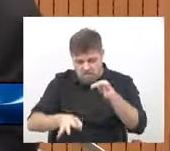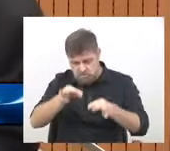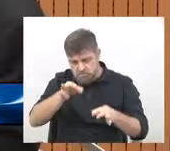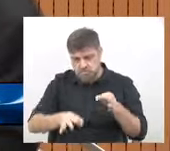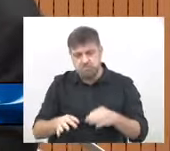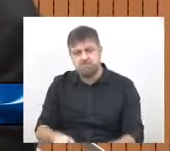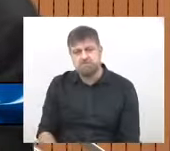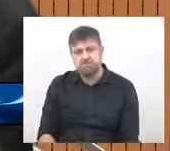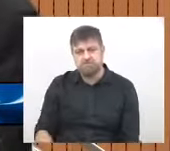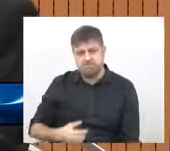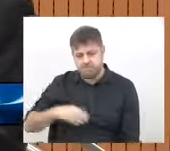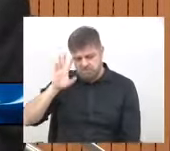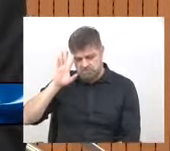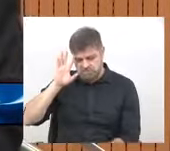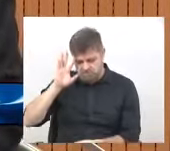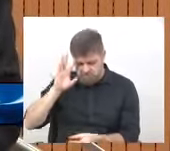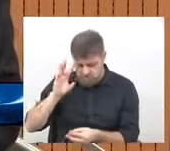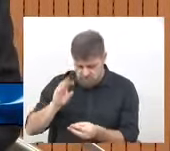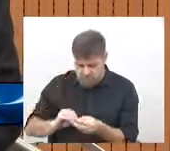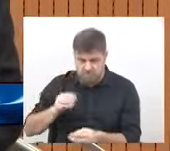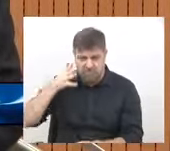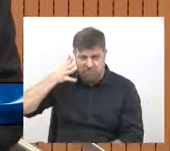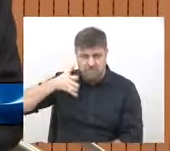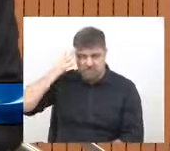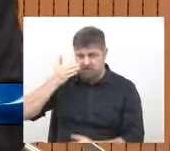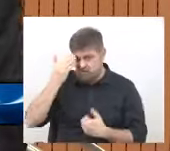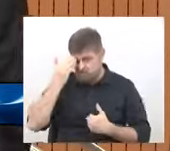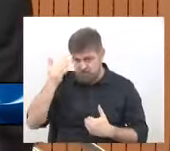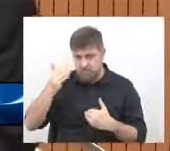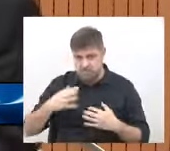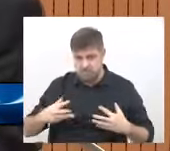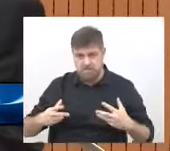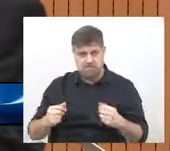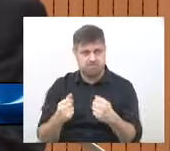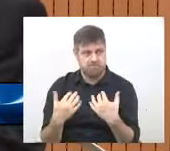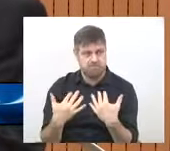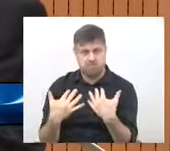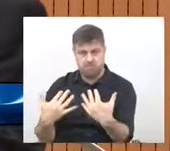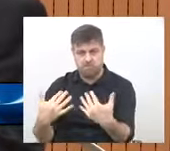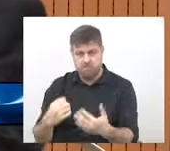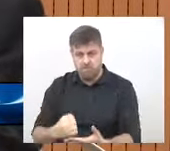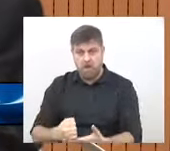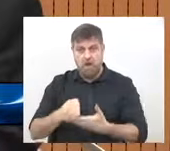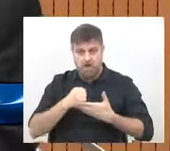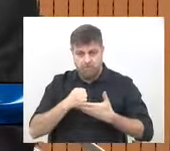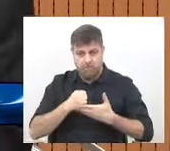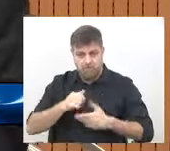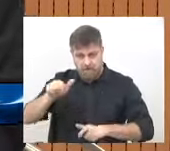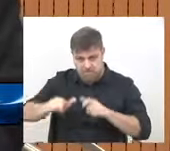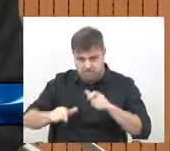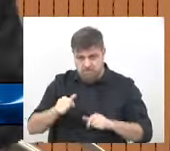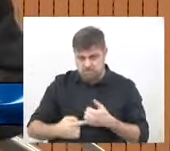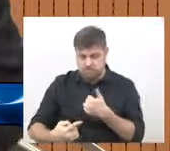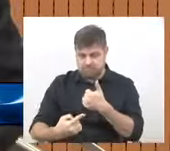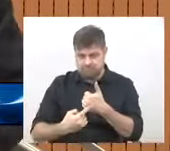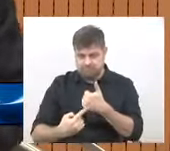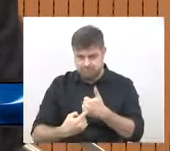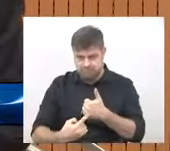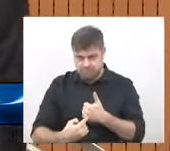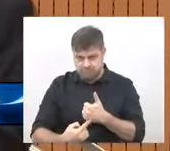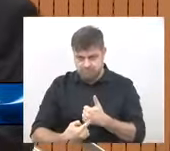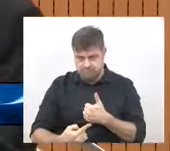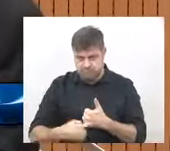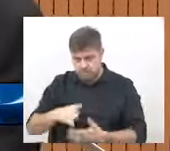forma, senhor presidente, esta é a minha fala. Agradecer a todos, agradecer o apoio de todos aqueles que compartilharam conosco